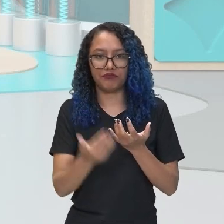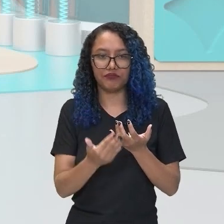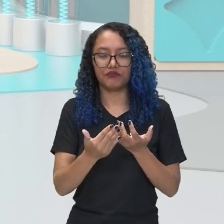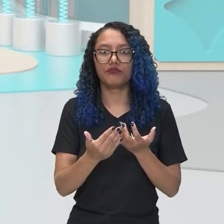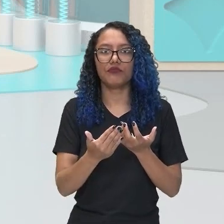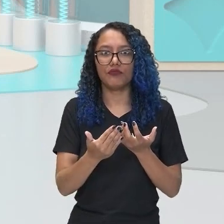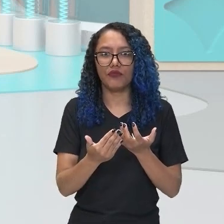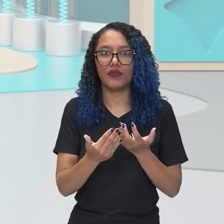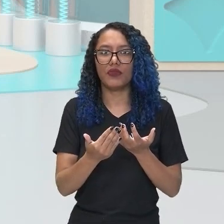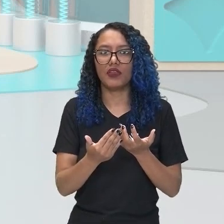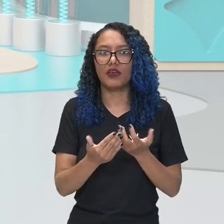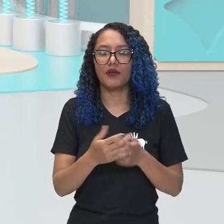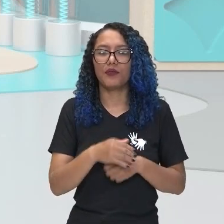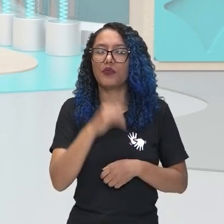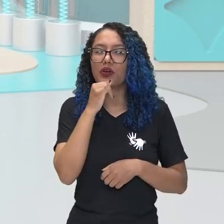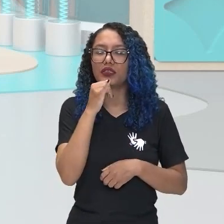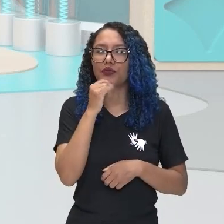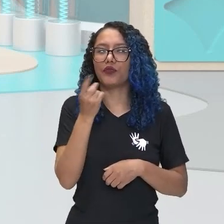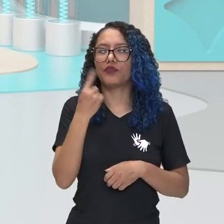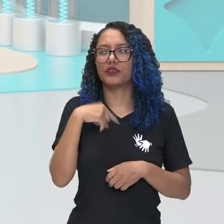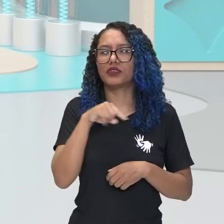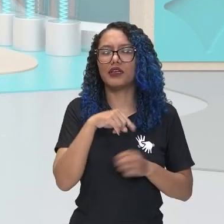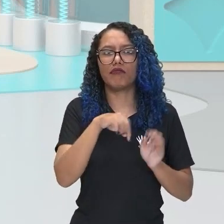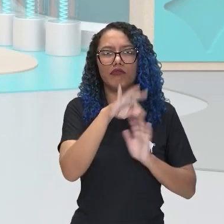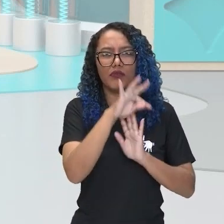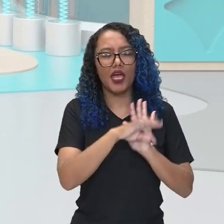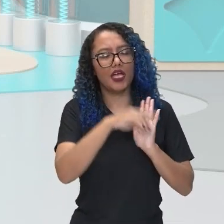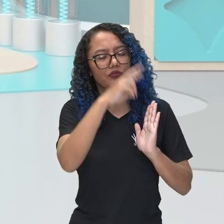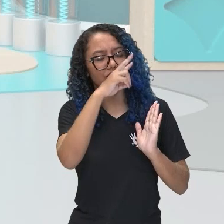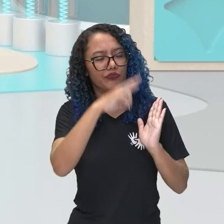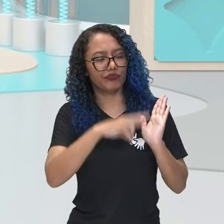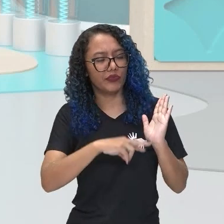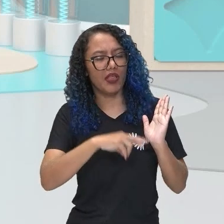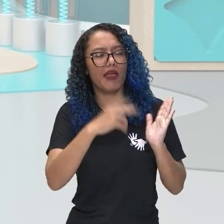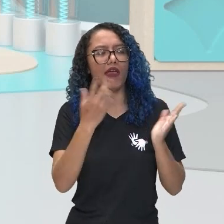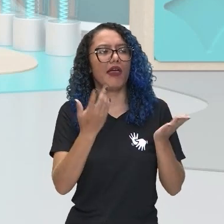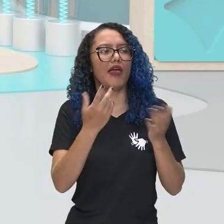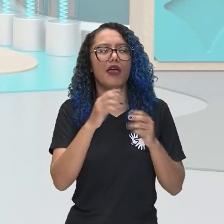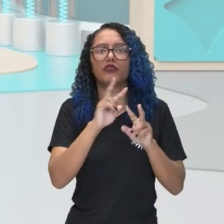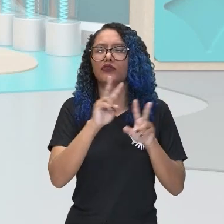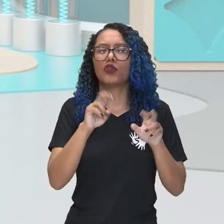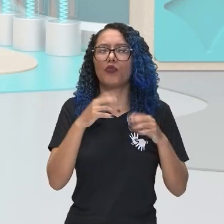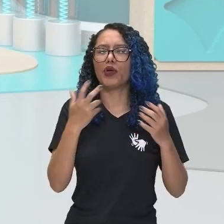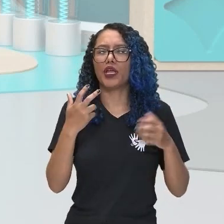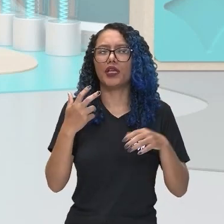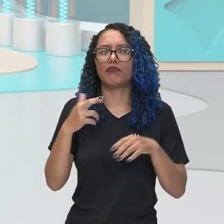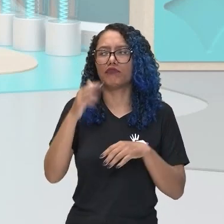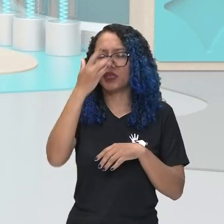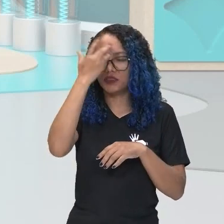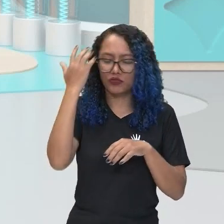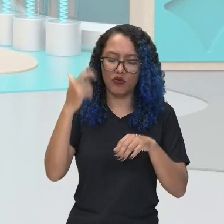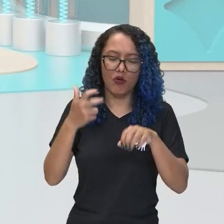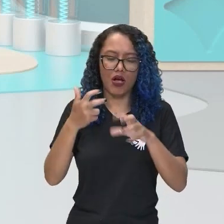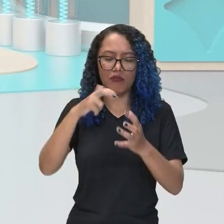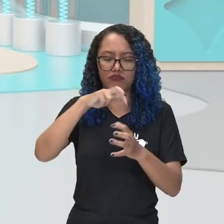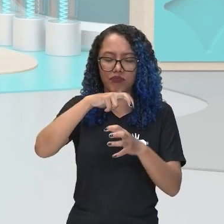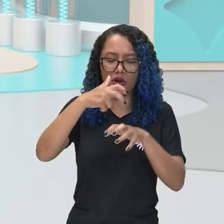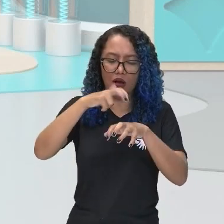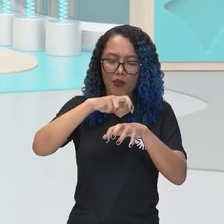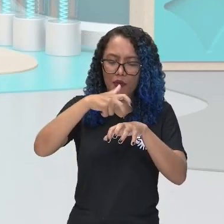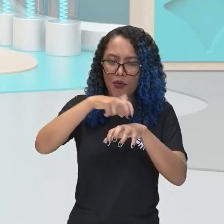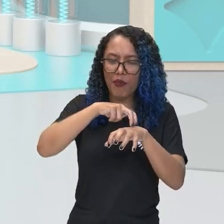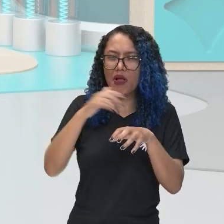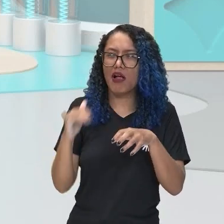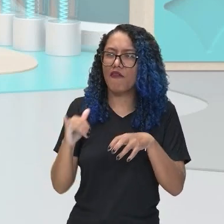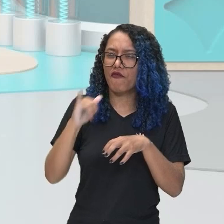vai, digamos que você está lendo um texto sobre astronautas, sobre aviões, então eles, para mostrar